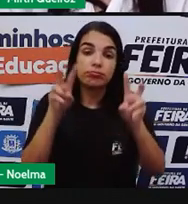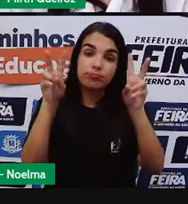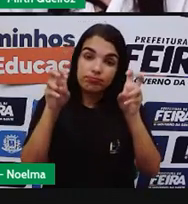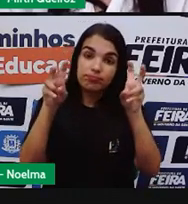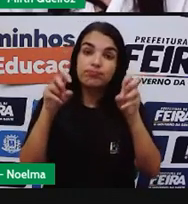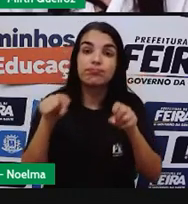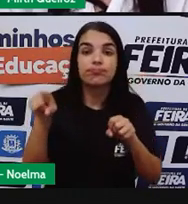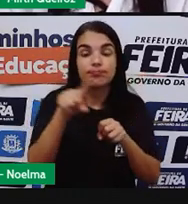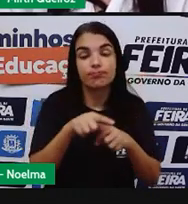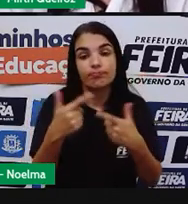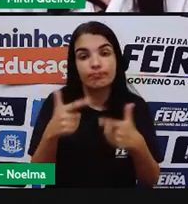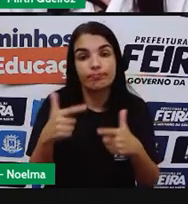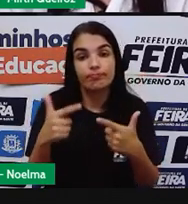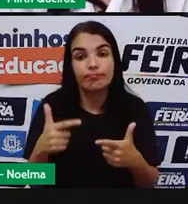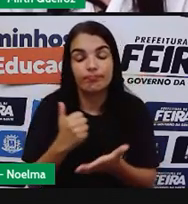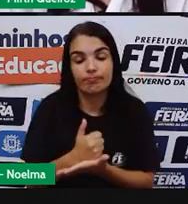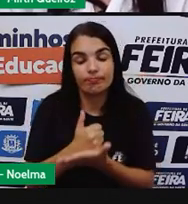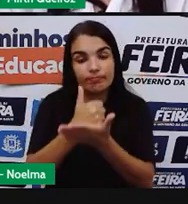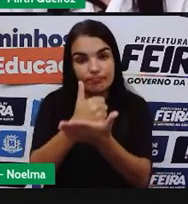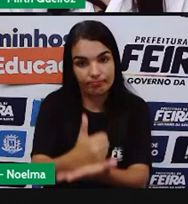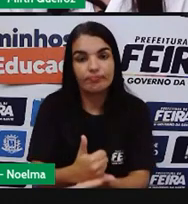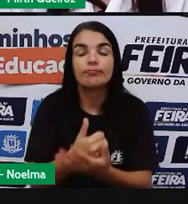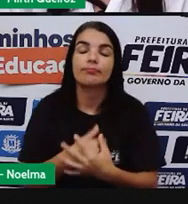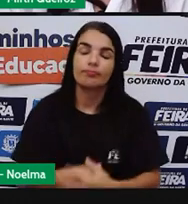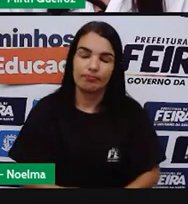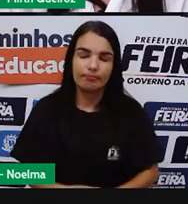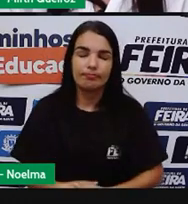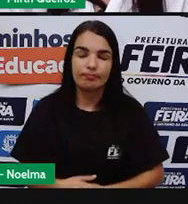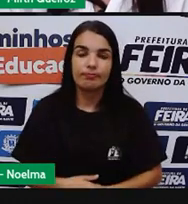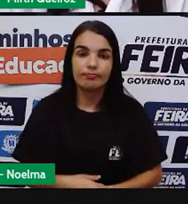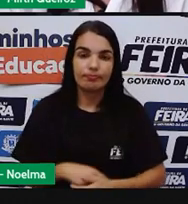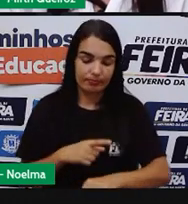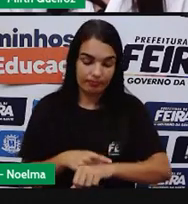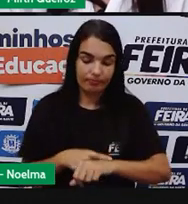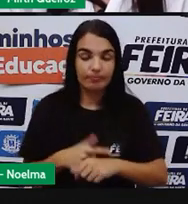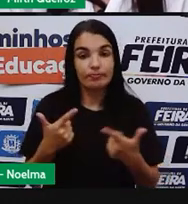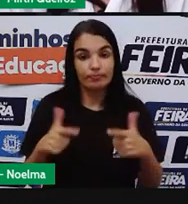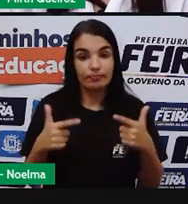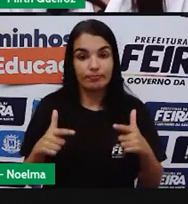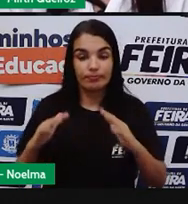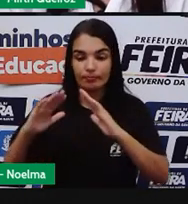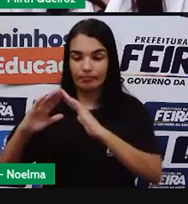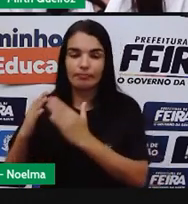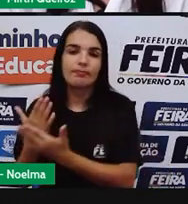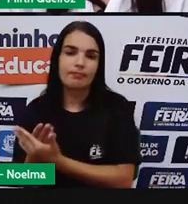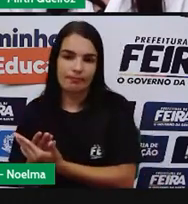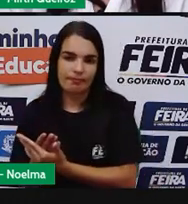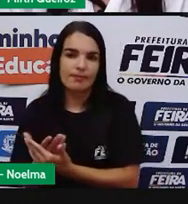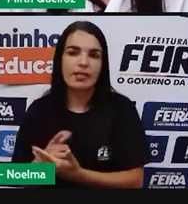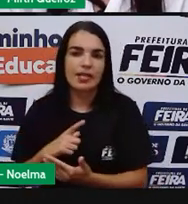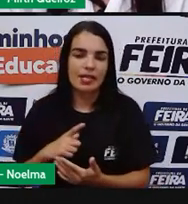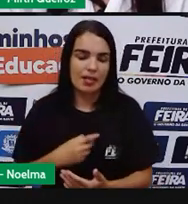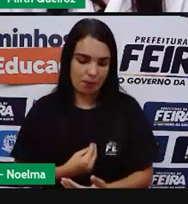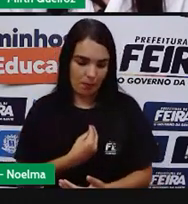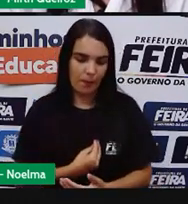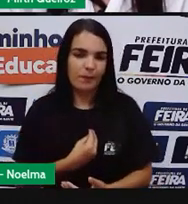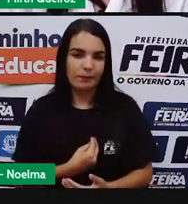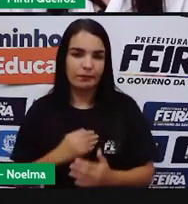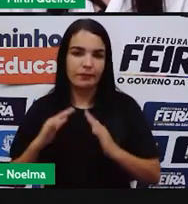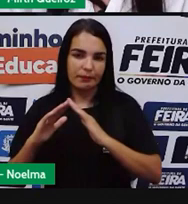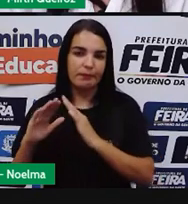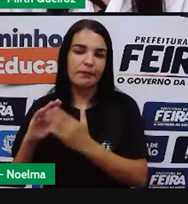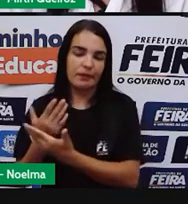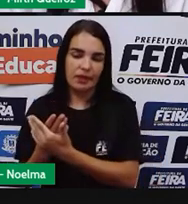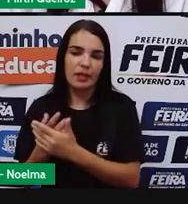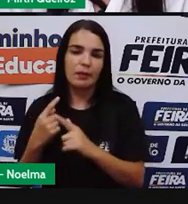né, fazer esse acompanhamento neste momento em que nós tivemos aí sem a escola, sem a presença da